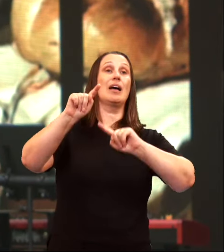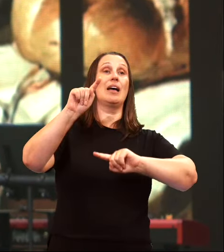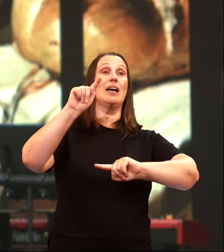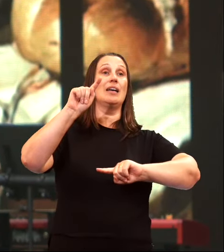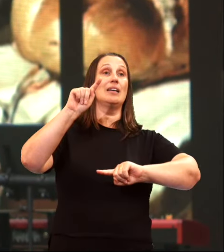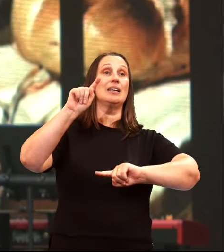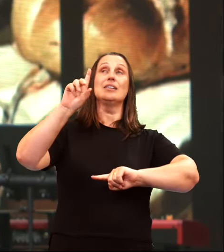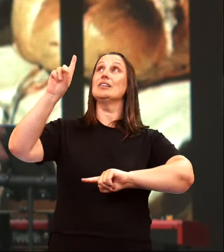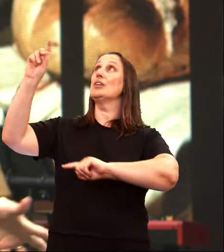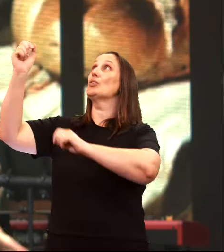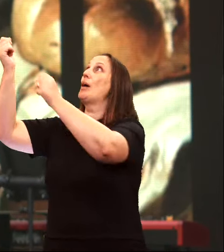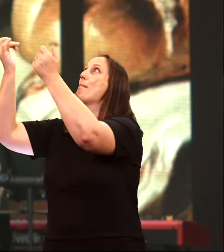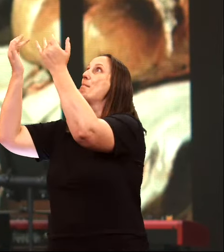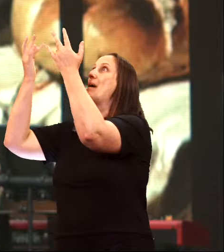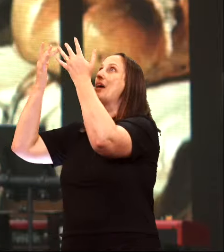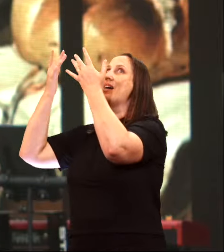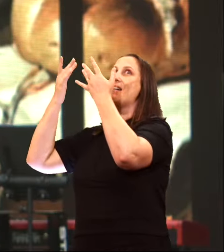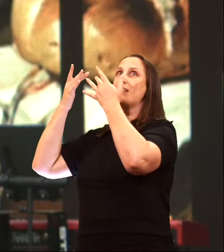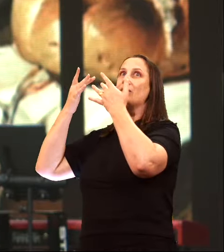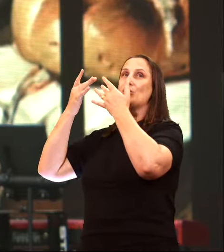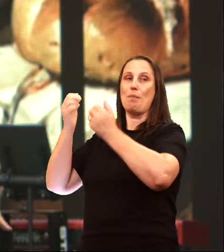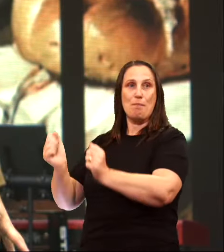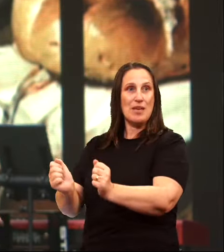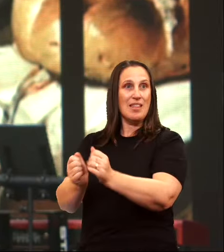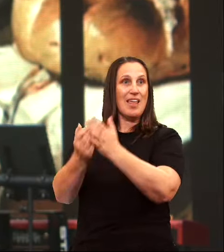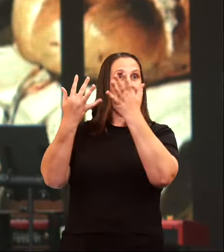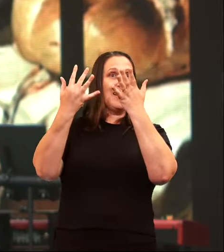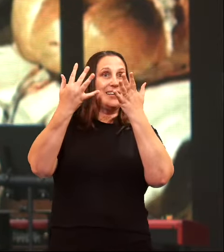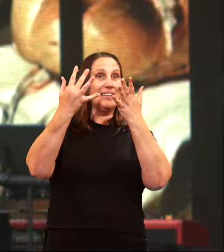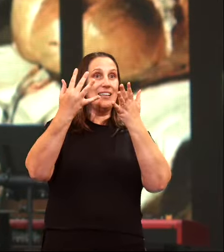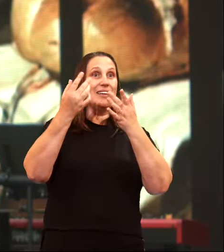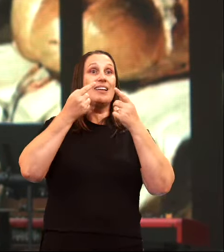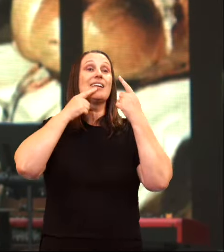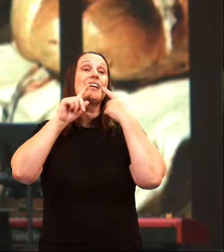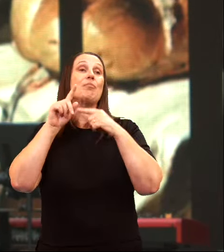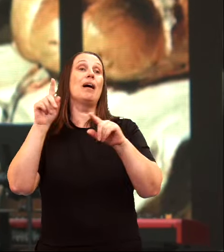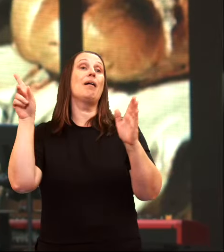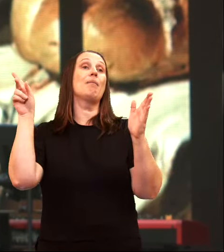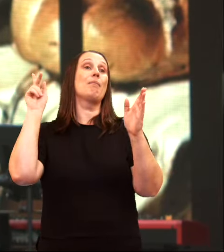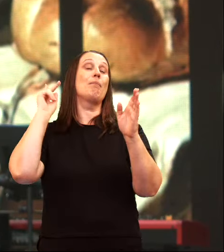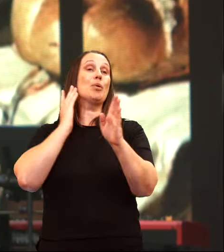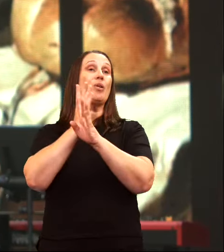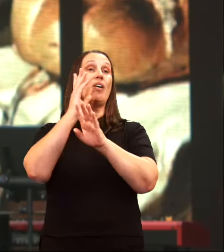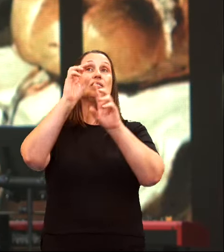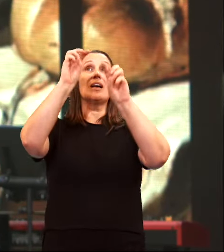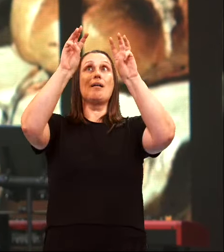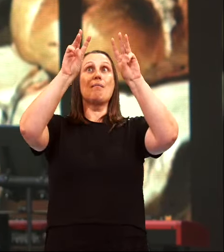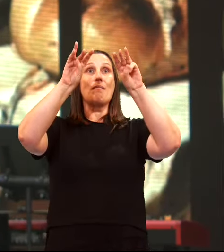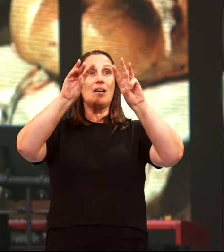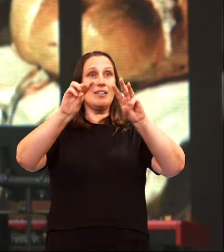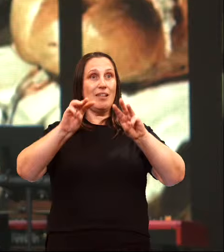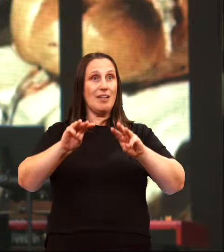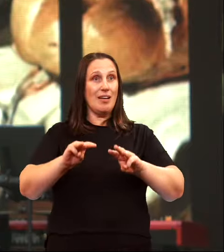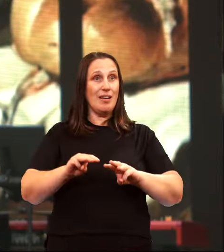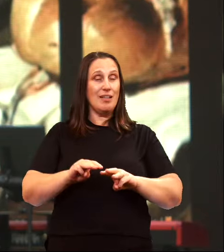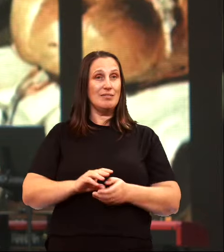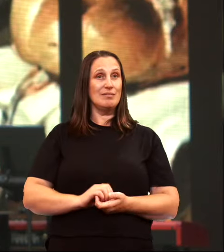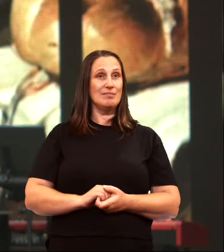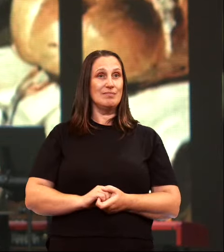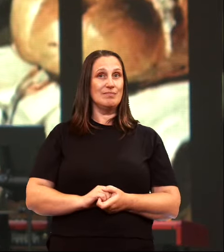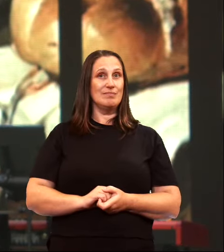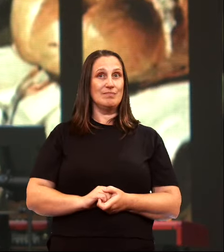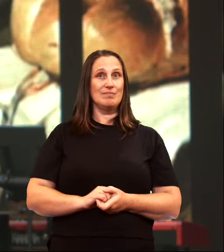das bênçãos, do milagre, do maná. E sabe, eu creio que não existe nenhum tipo